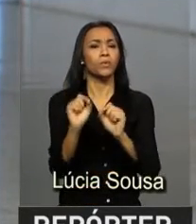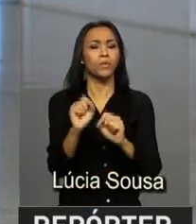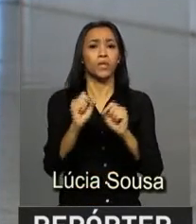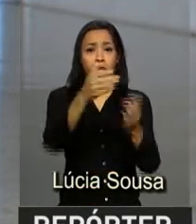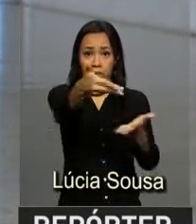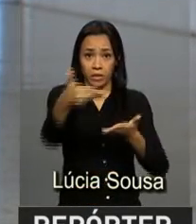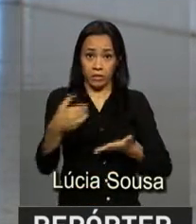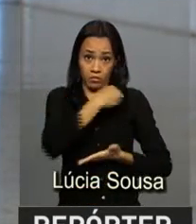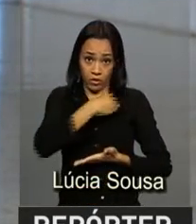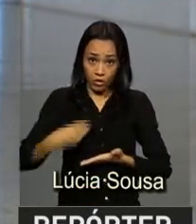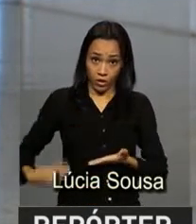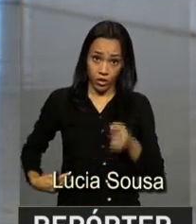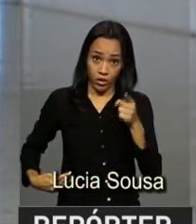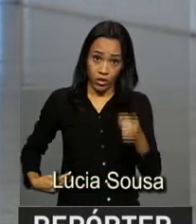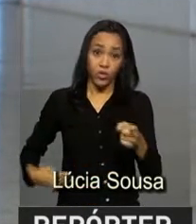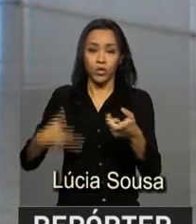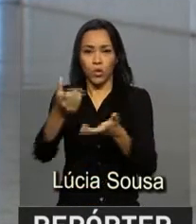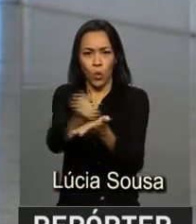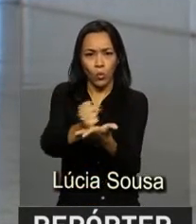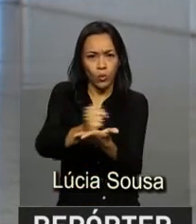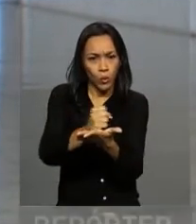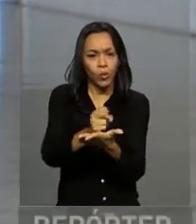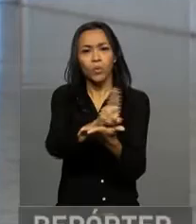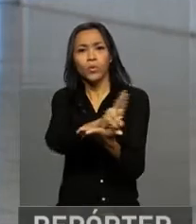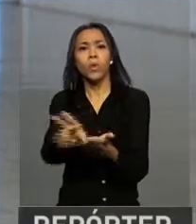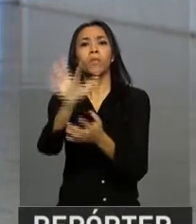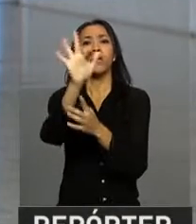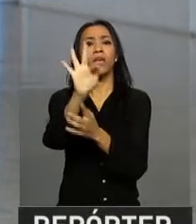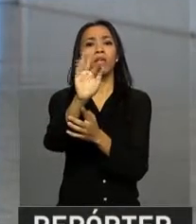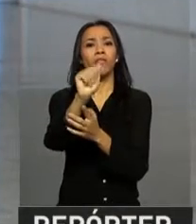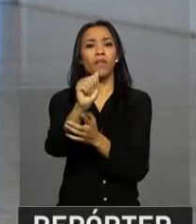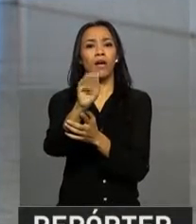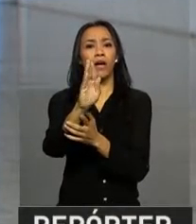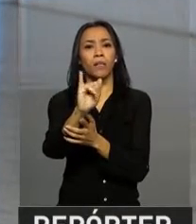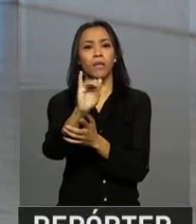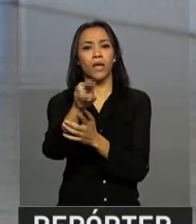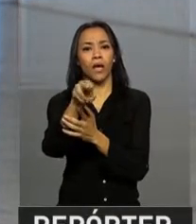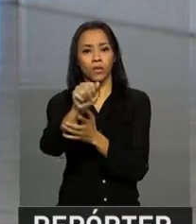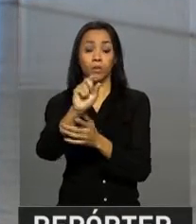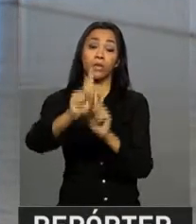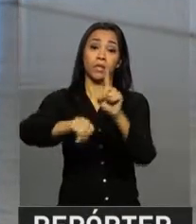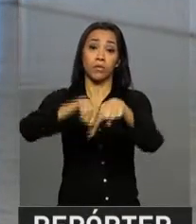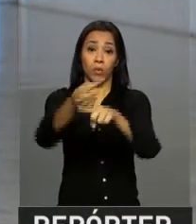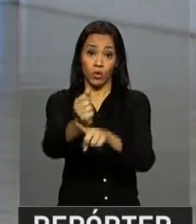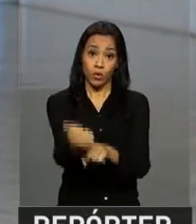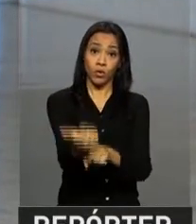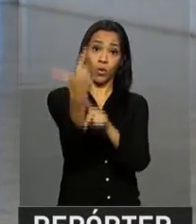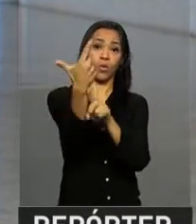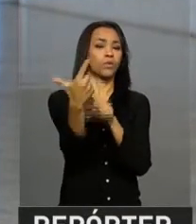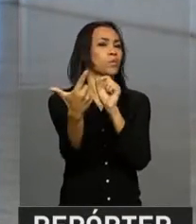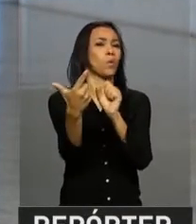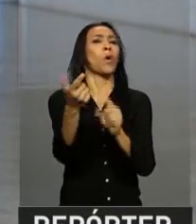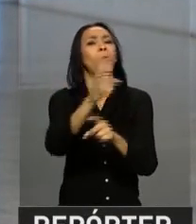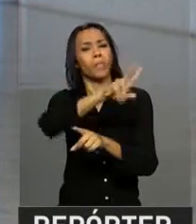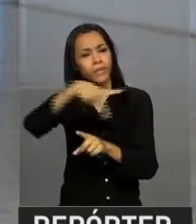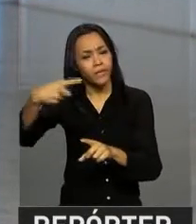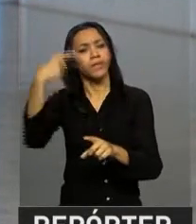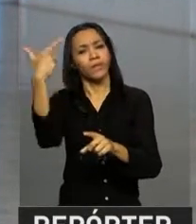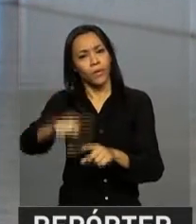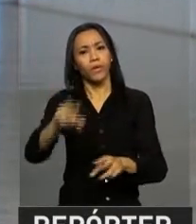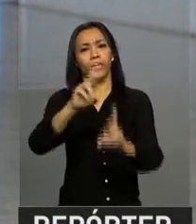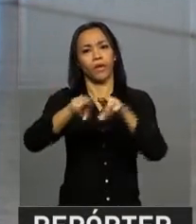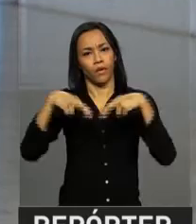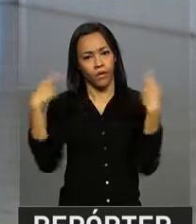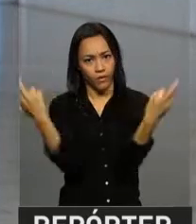Transparência, Fiscalização e Controle, Fabiano Augusto Martins. E, ao meio-dia, o presidente interino tem agenda com José